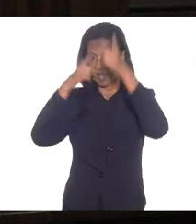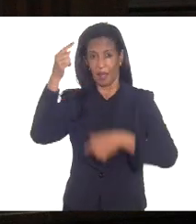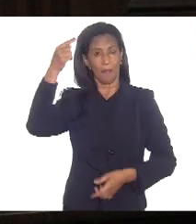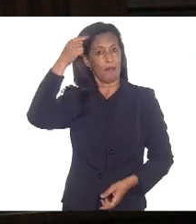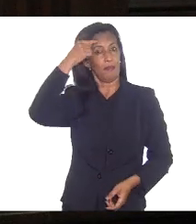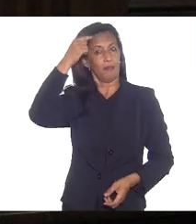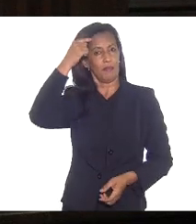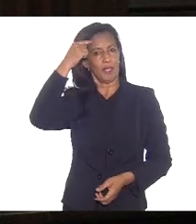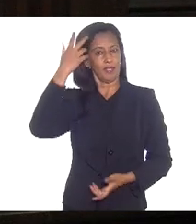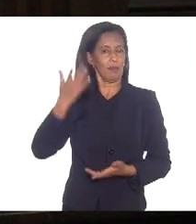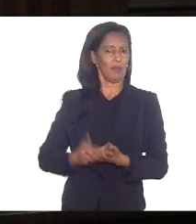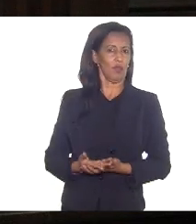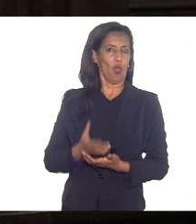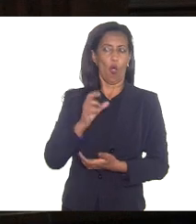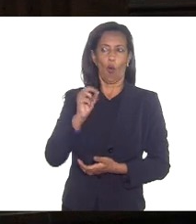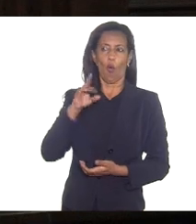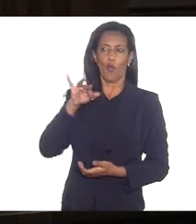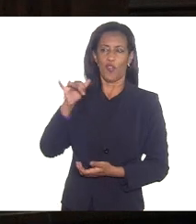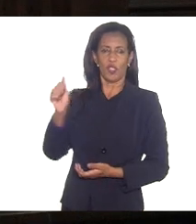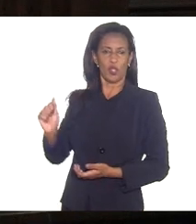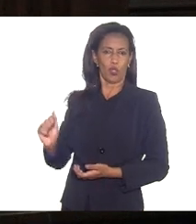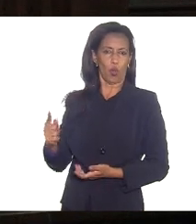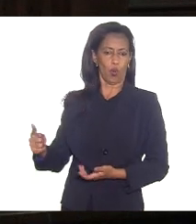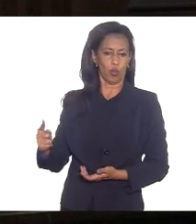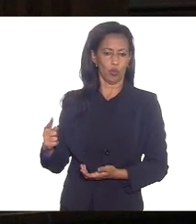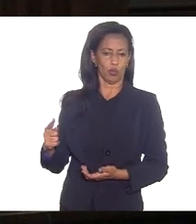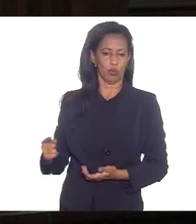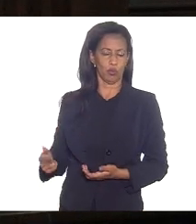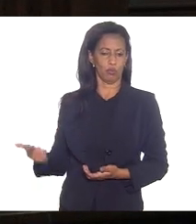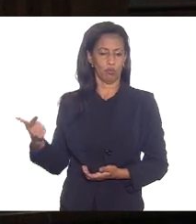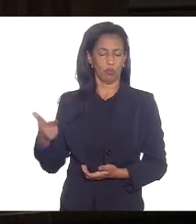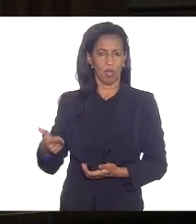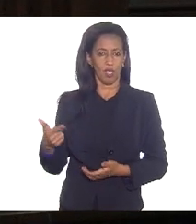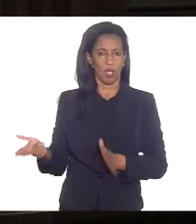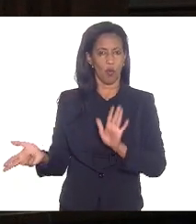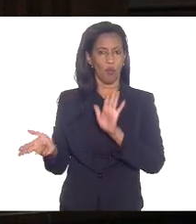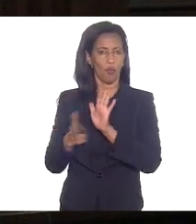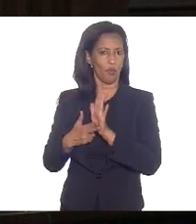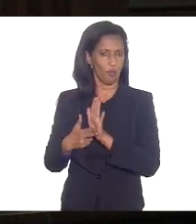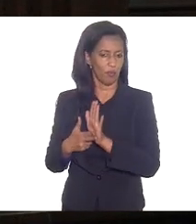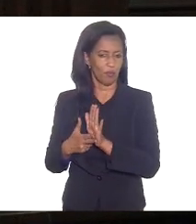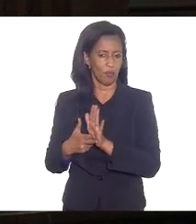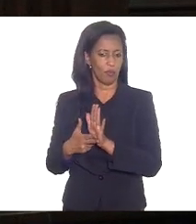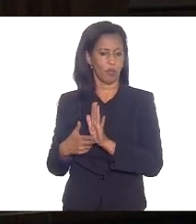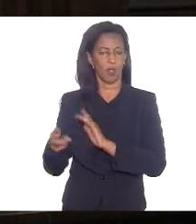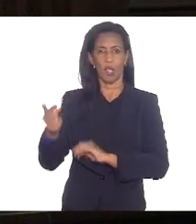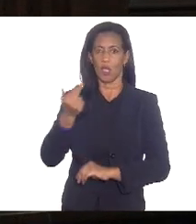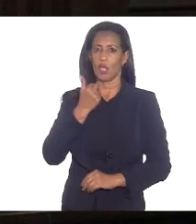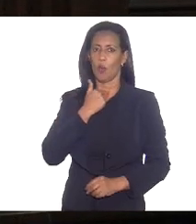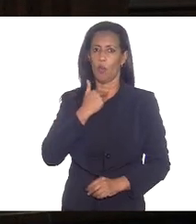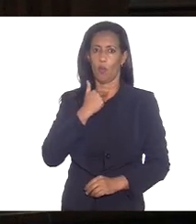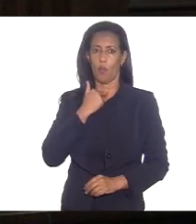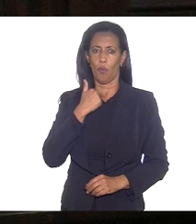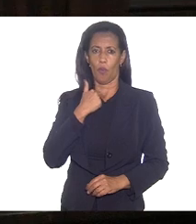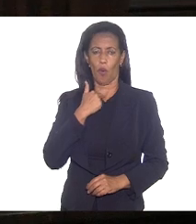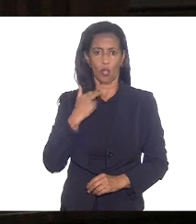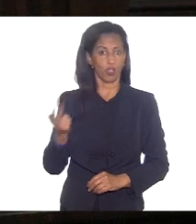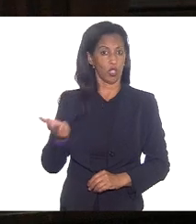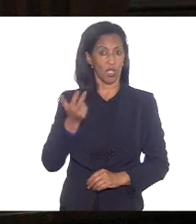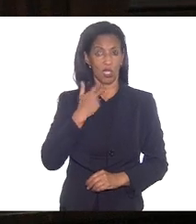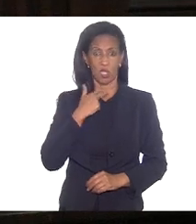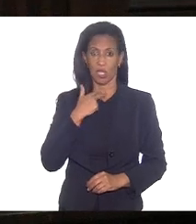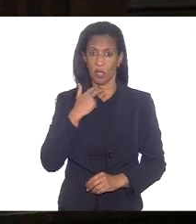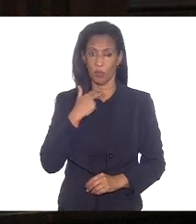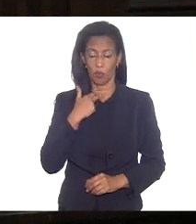pensamentos e convicções em sede confessional não pode e não